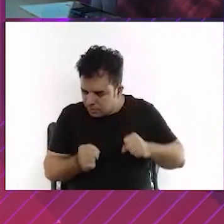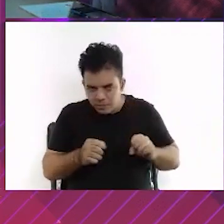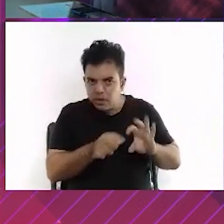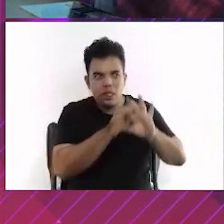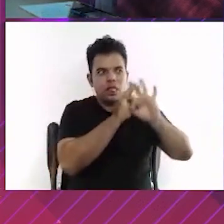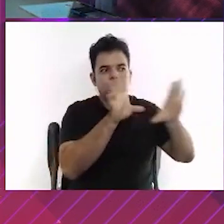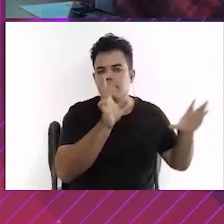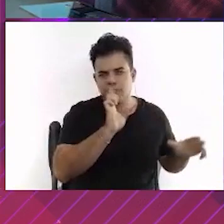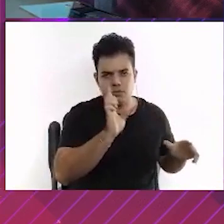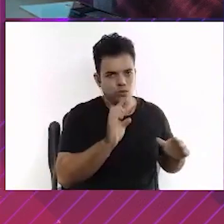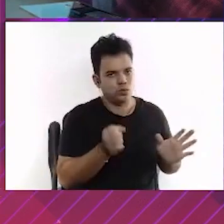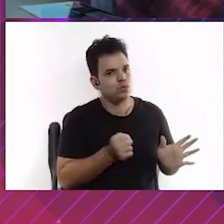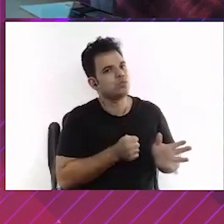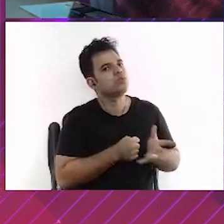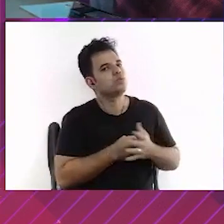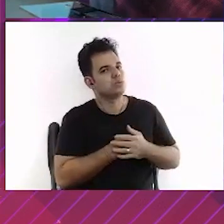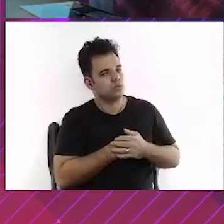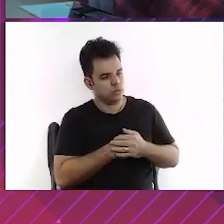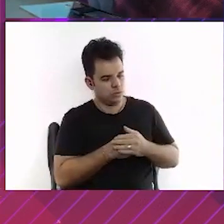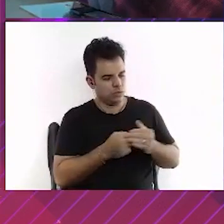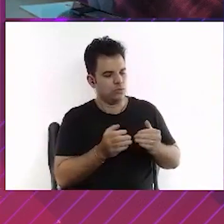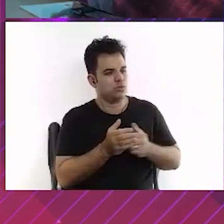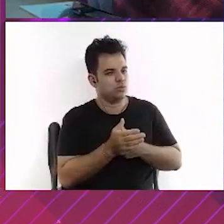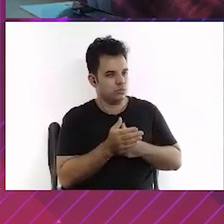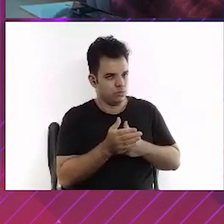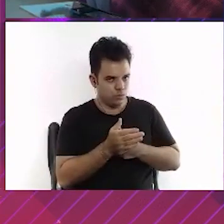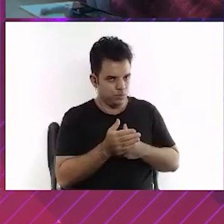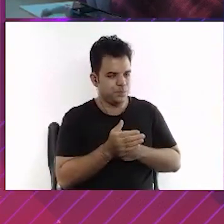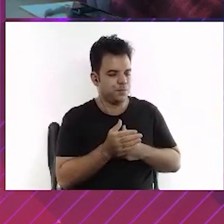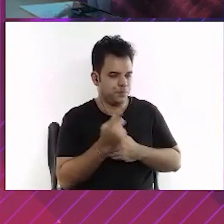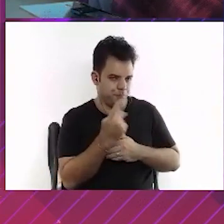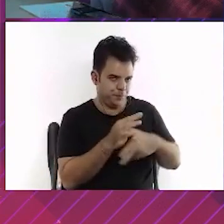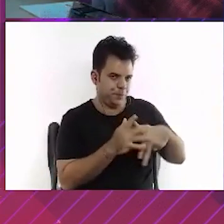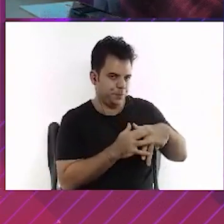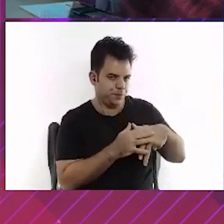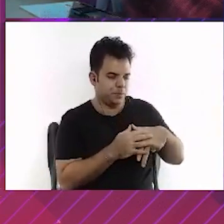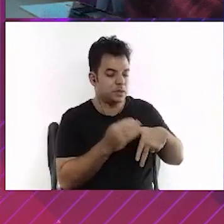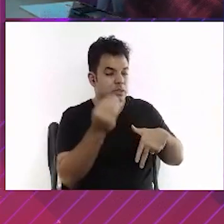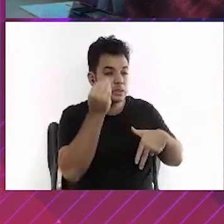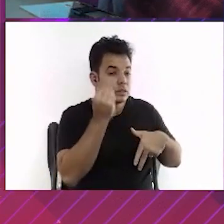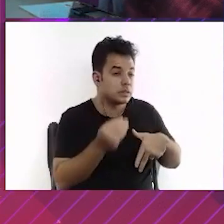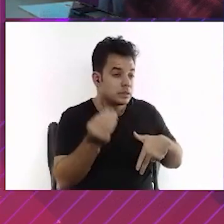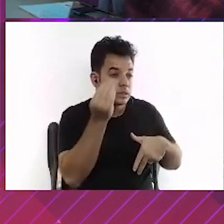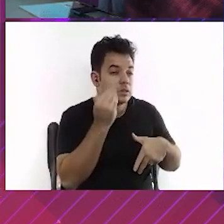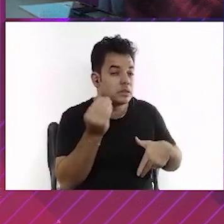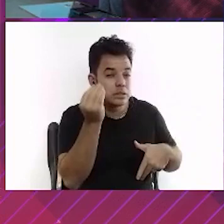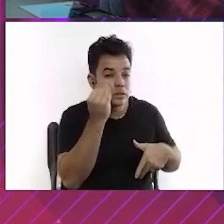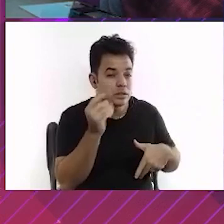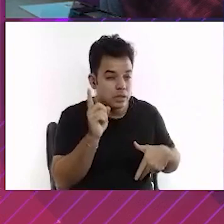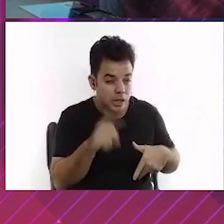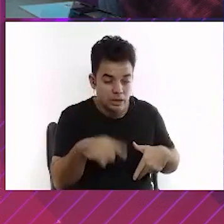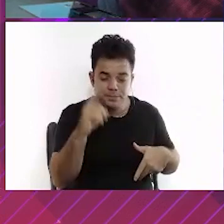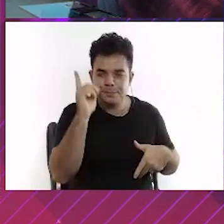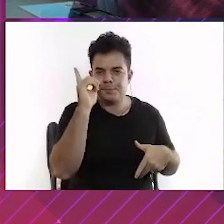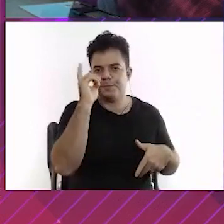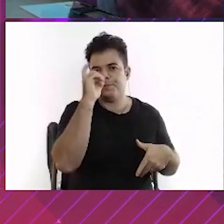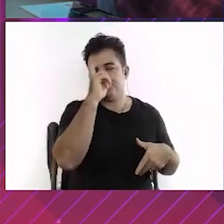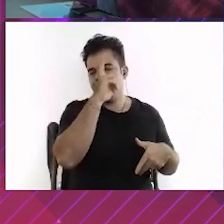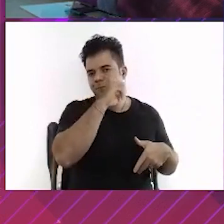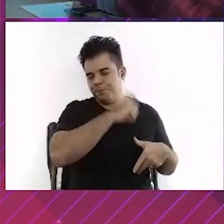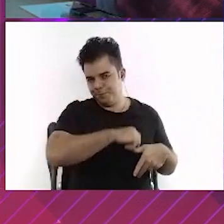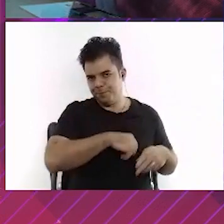aberto. Então, a gente, ao tentar conseguir esses dados, tivemos muita dificuldade. Ao